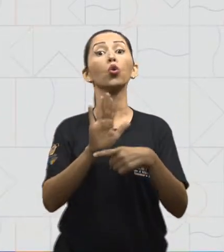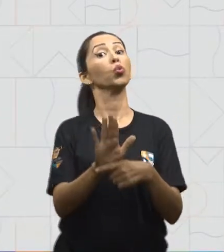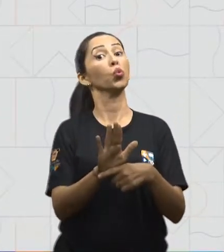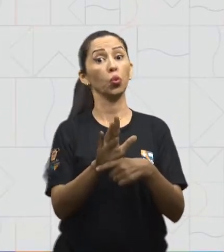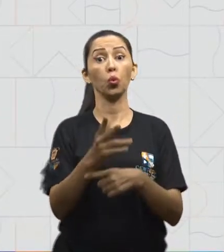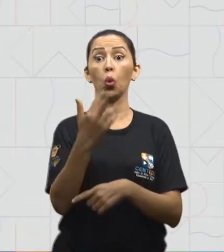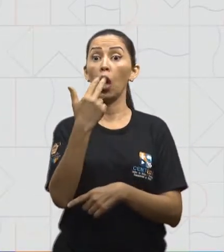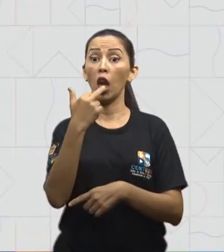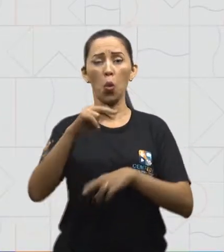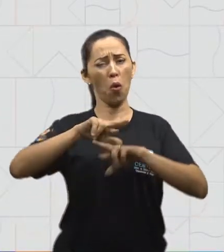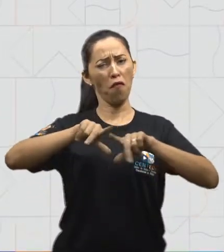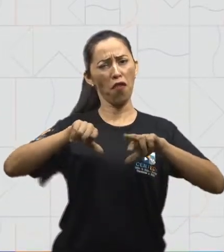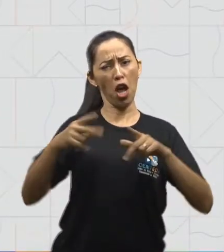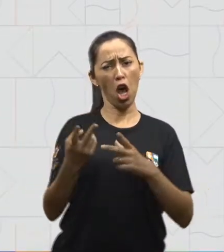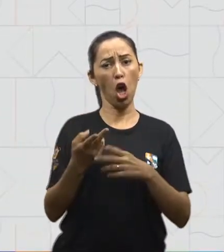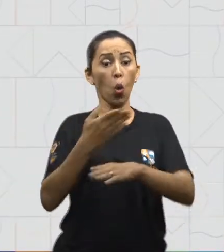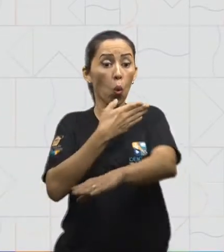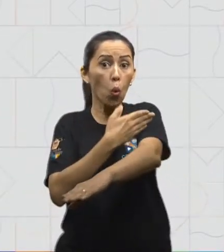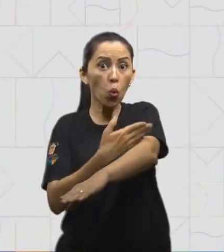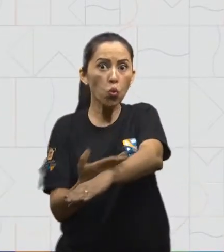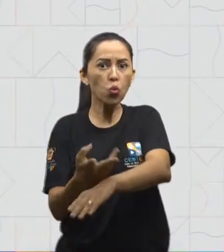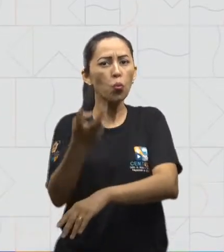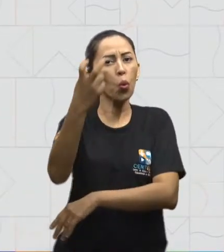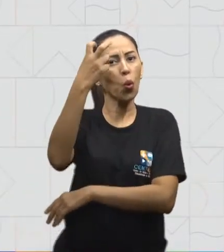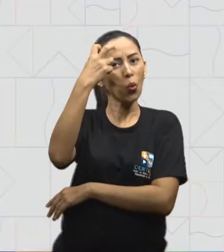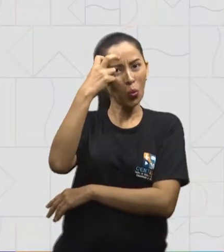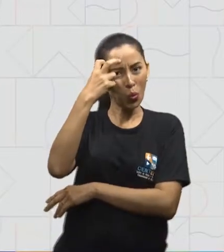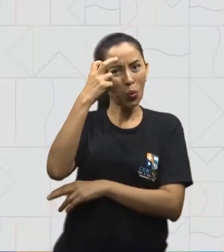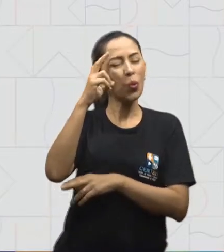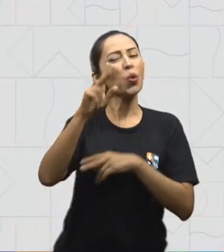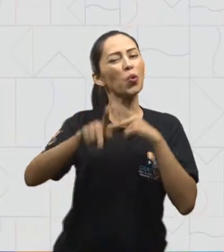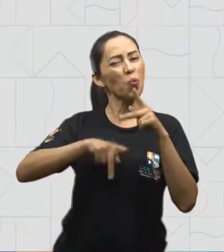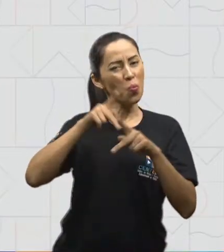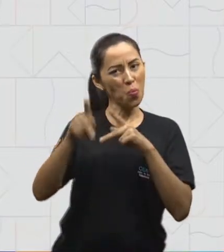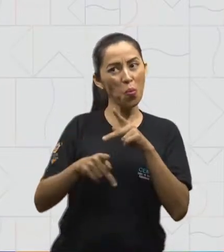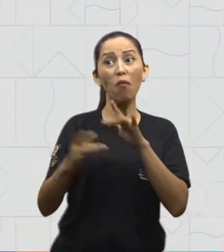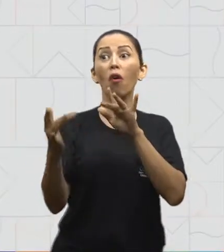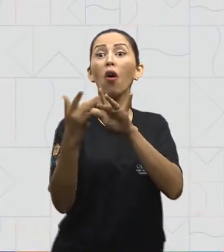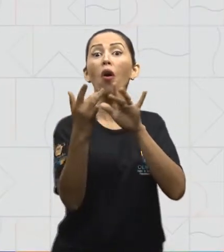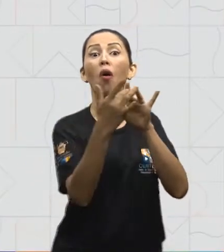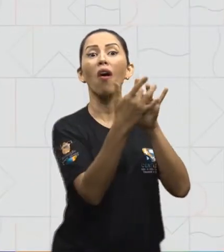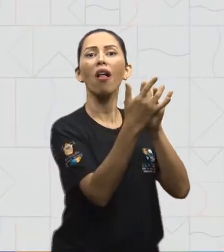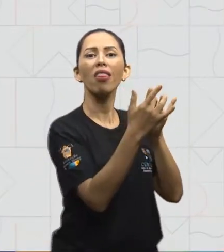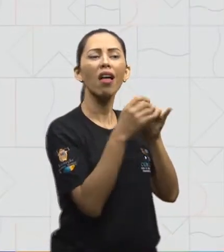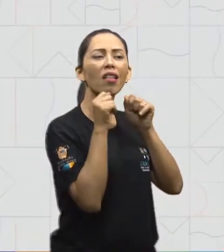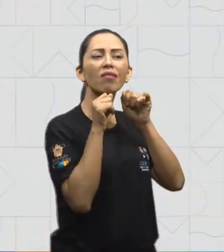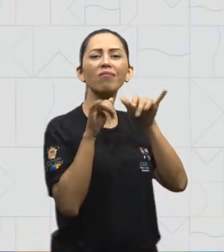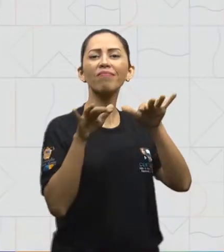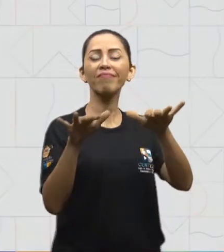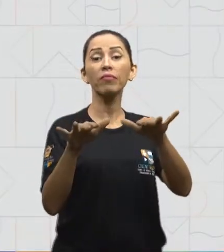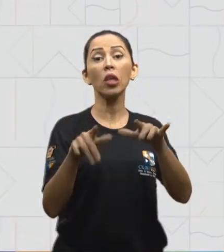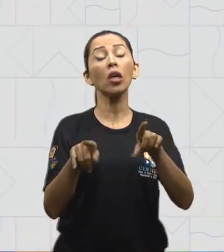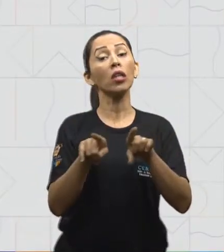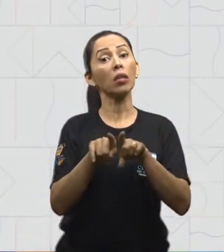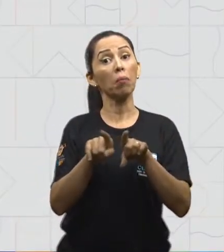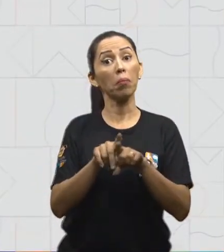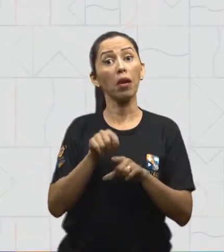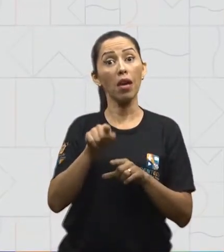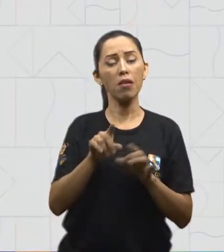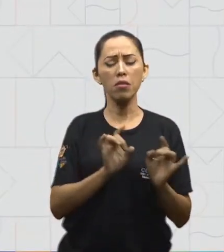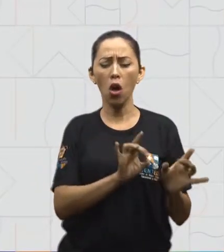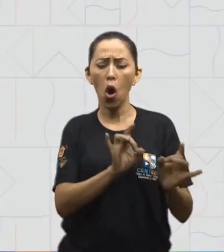várias línguas, costumes e culturas dos povos com quem mantinham contato. Além do mais, esse